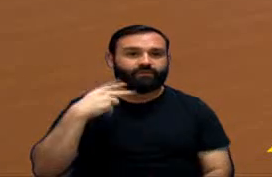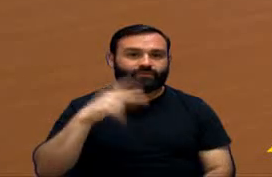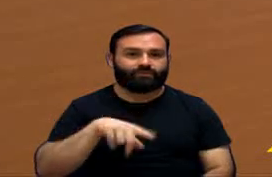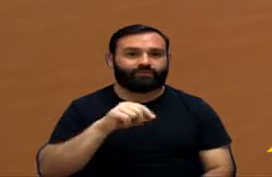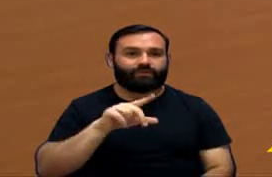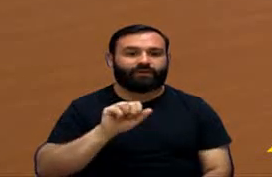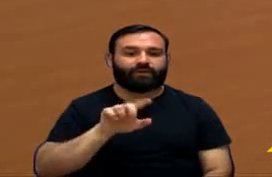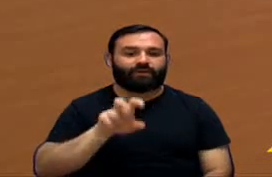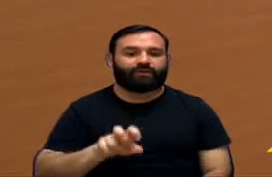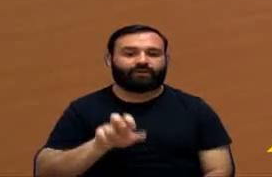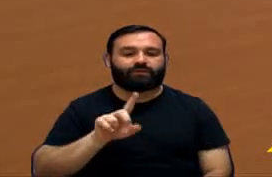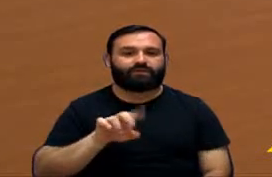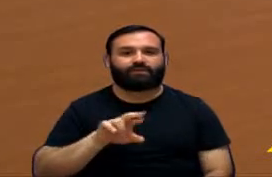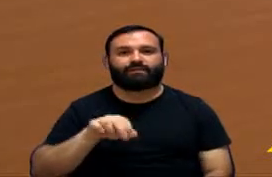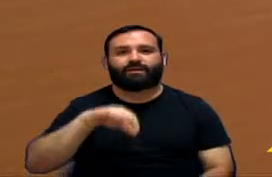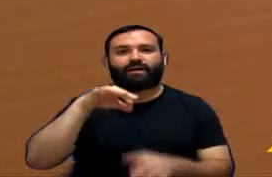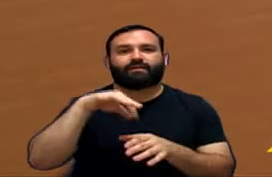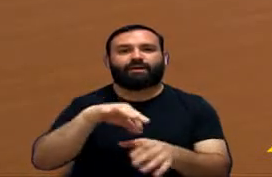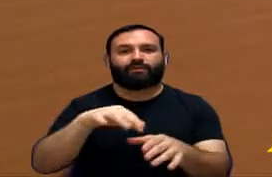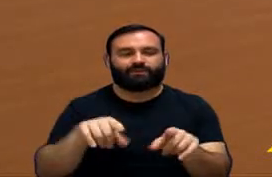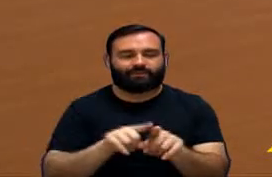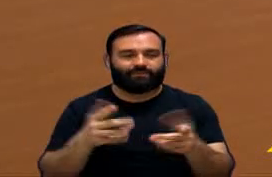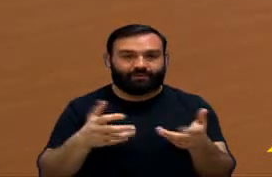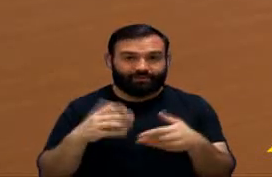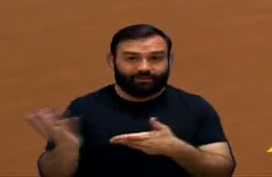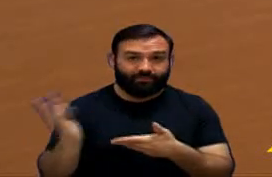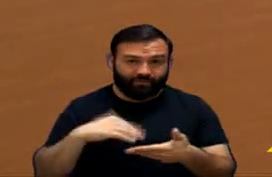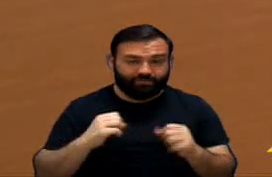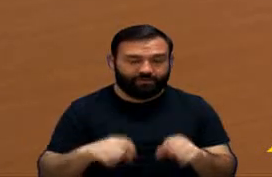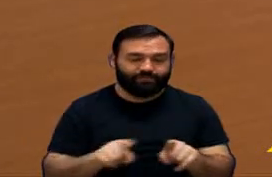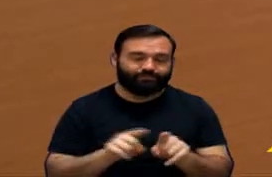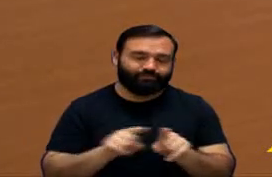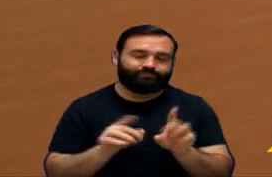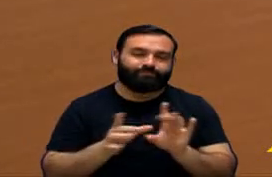eleito Alexandre da horta fica à vontade quiser participar do nosso trabalho fica à vontade